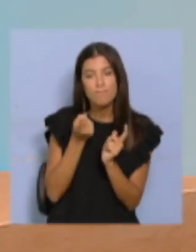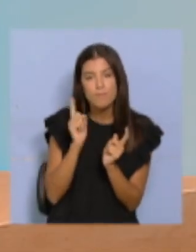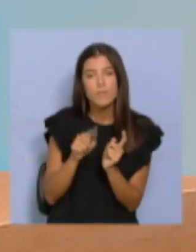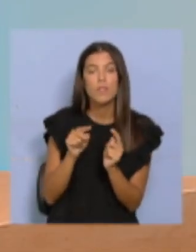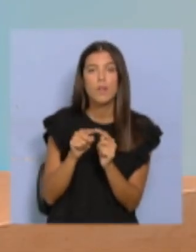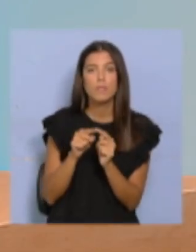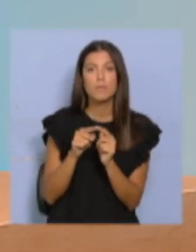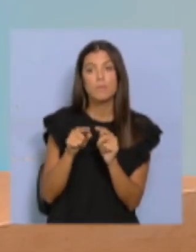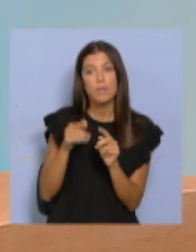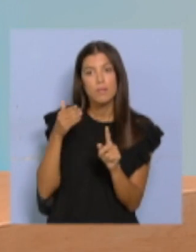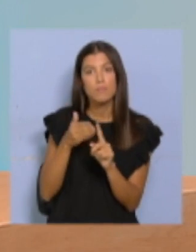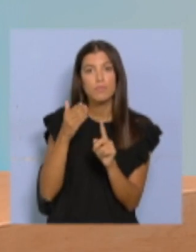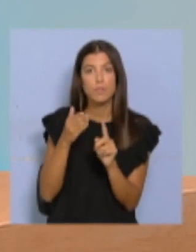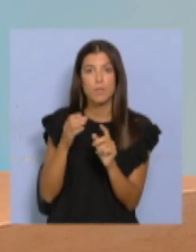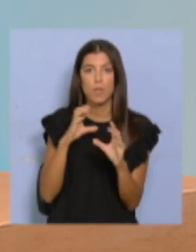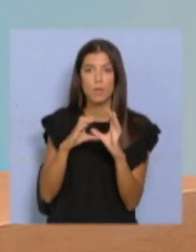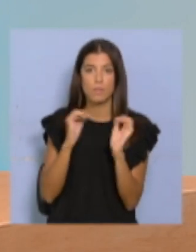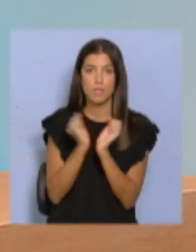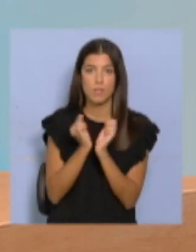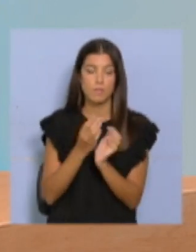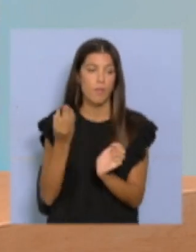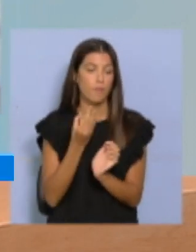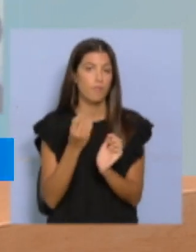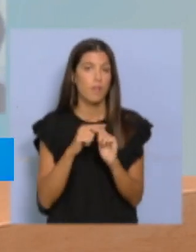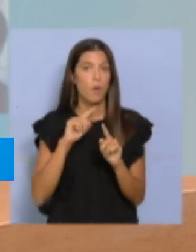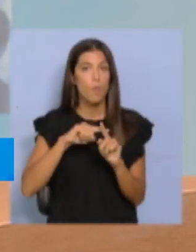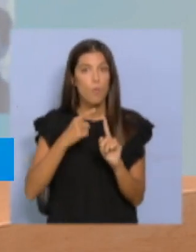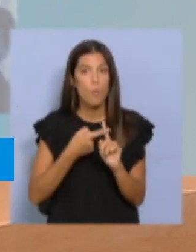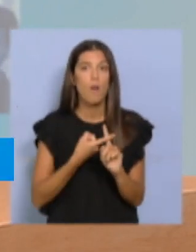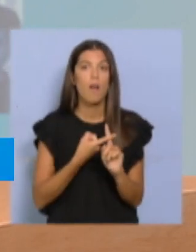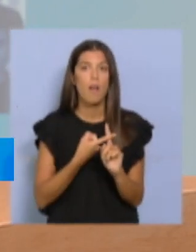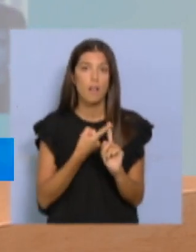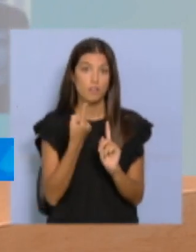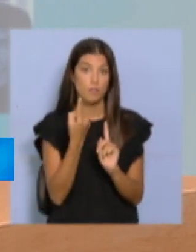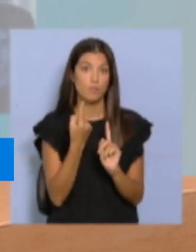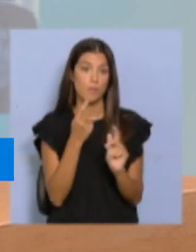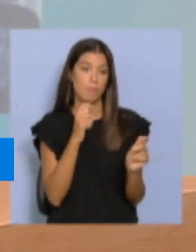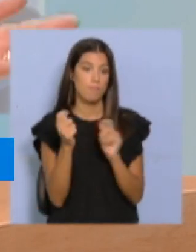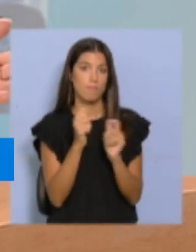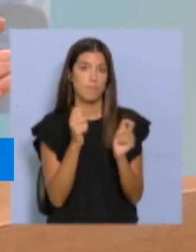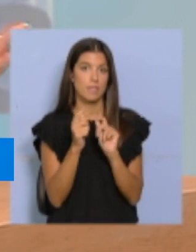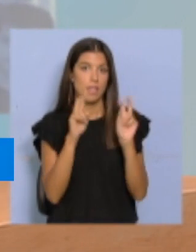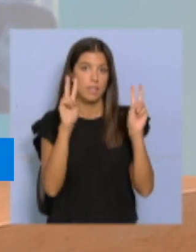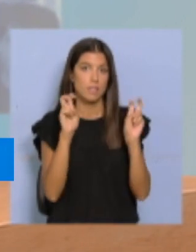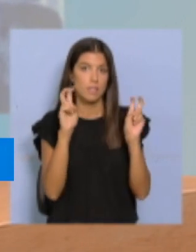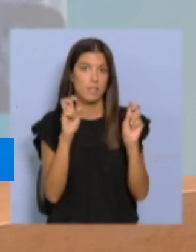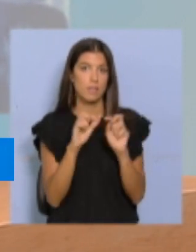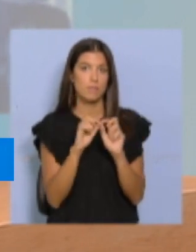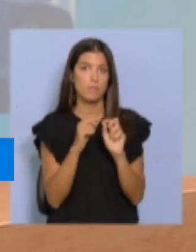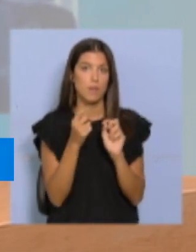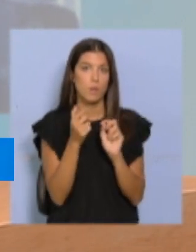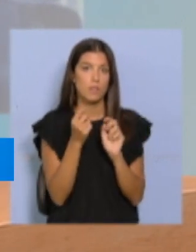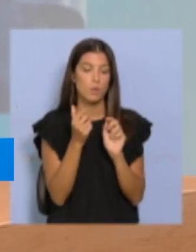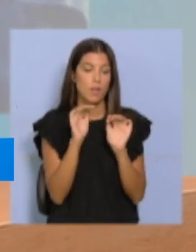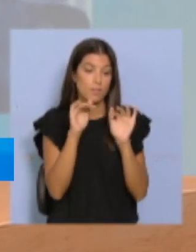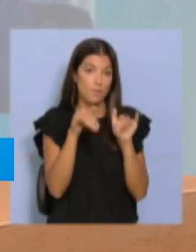este setor da comunicação social. É verdade, vamos ter um ano, no fundo, para debater este tema, porque Sim. ainda agora acabamos de debater